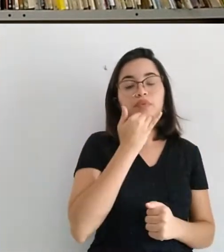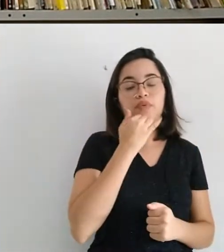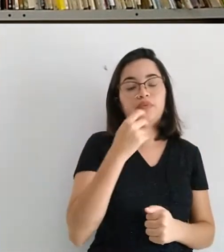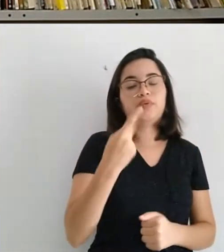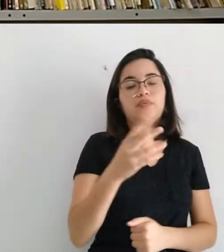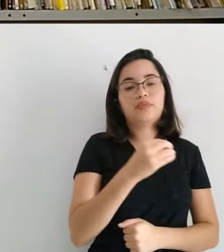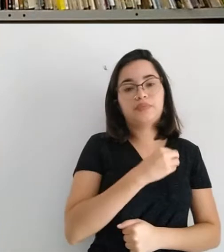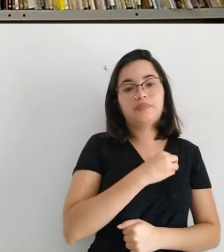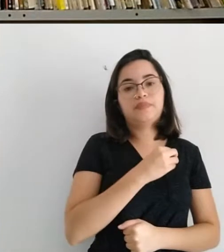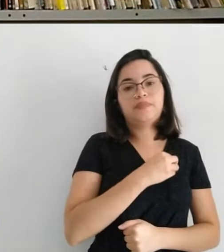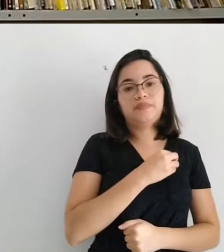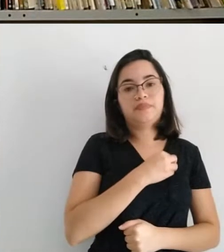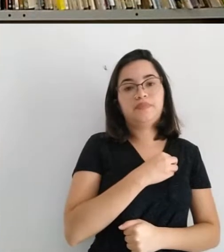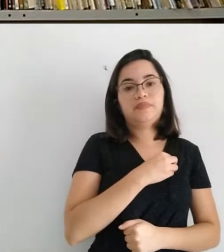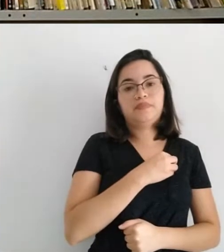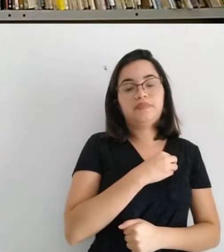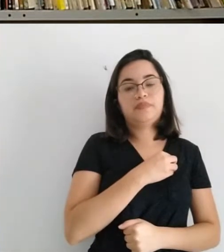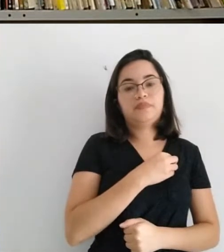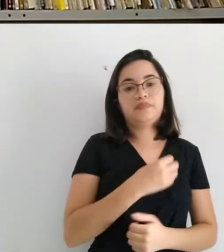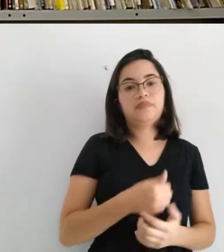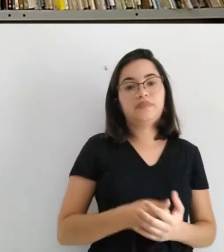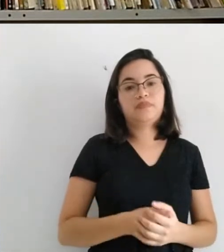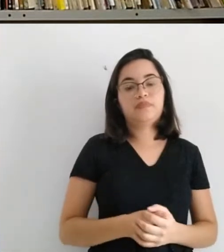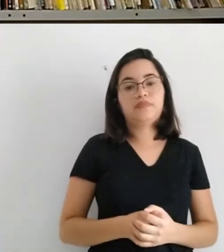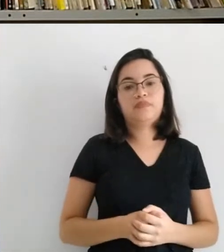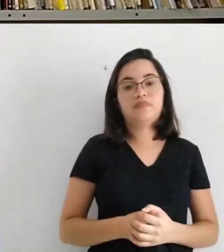o seu pecado, pode